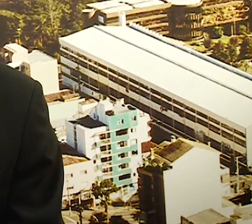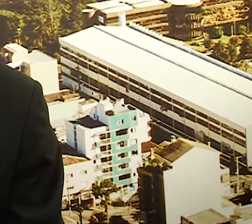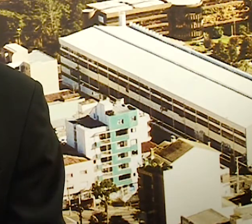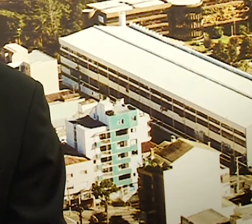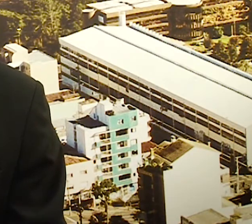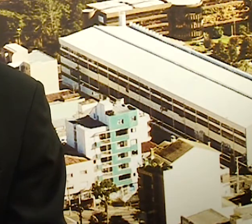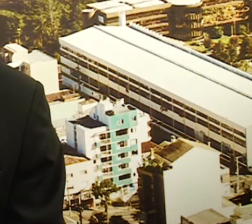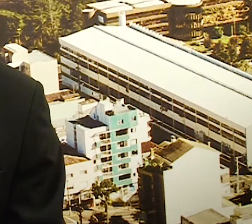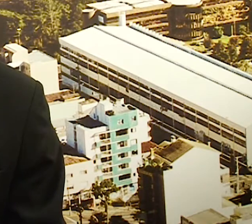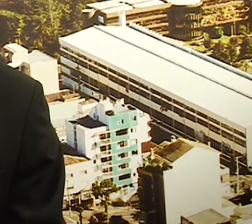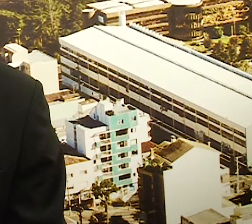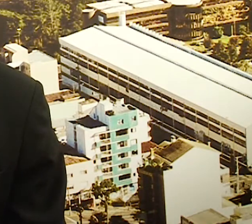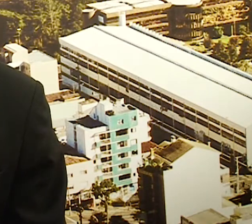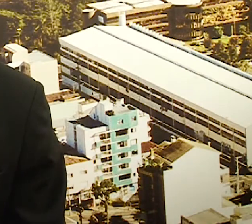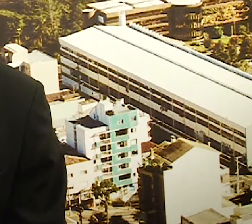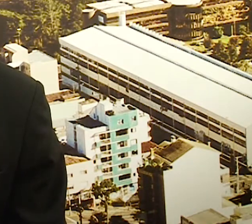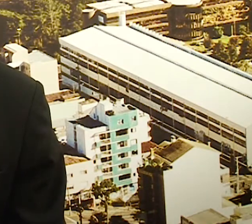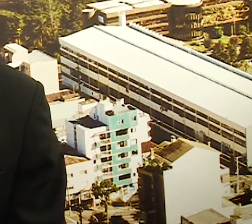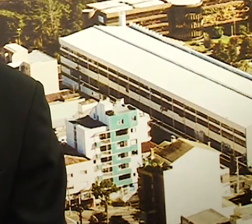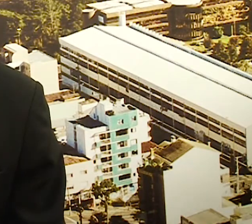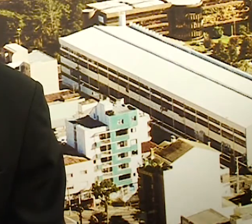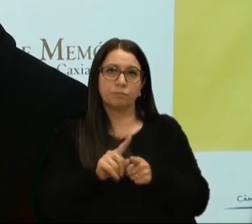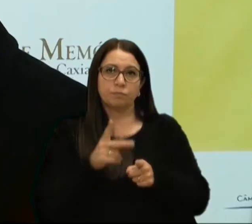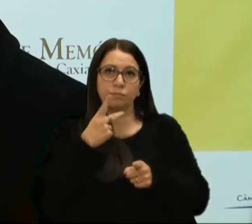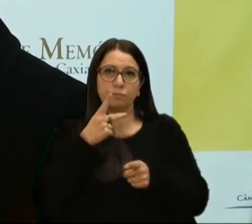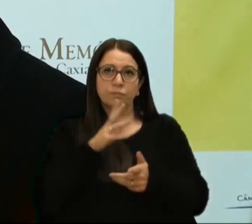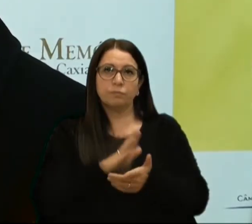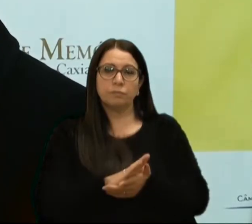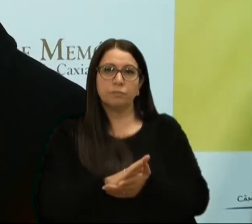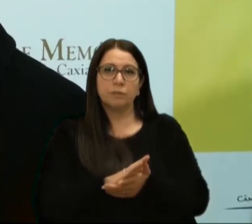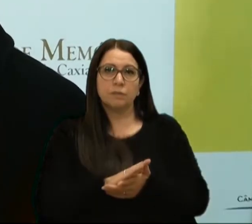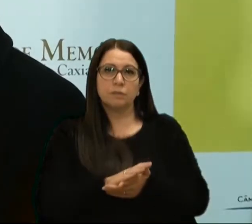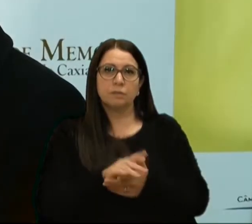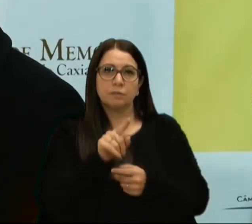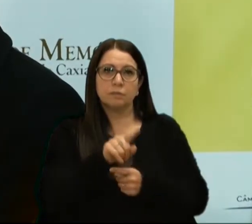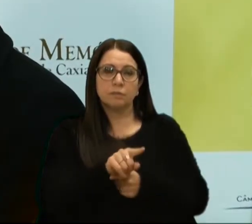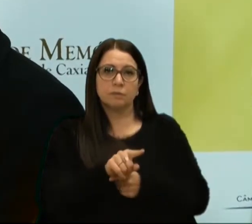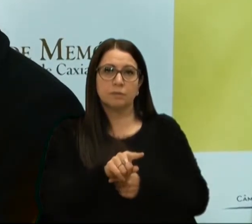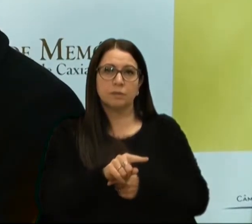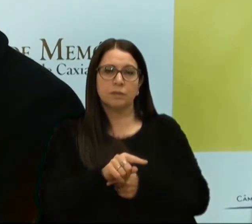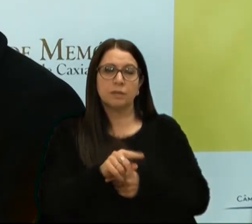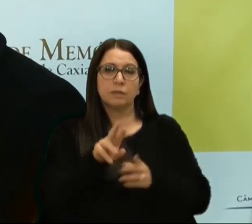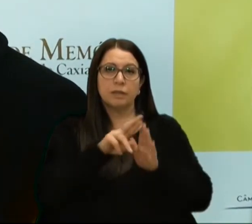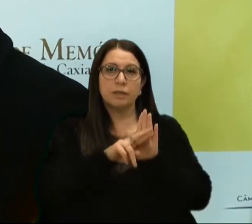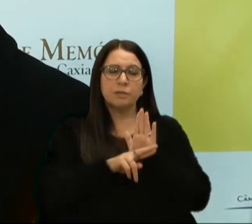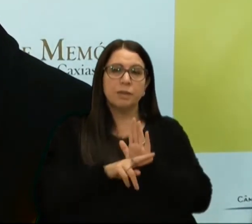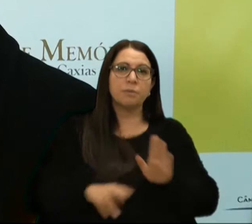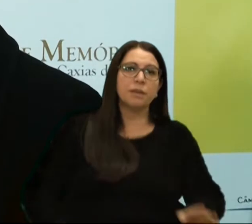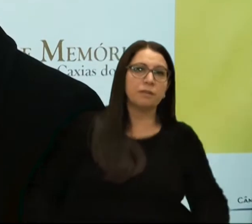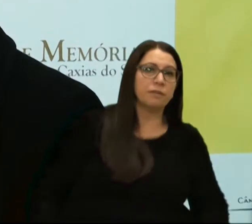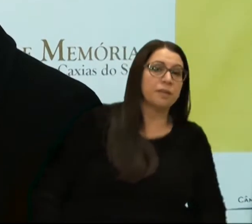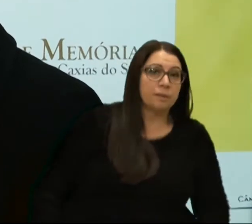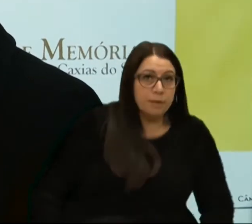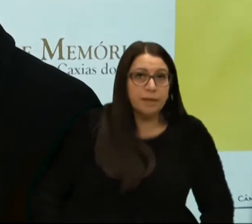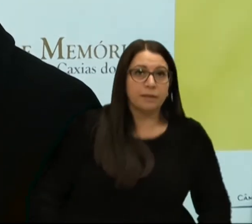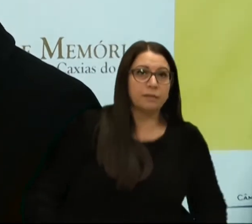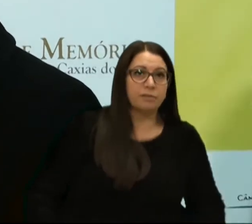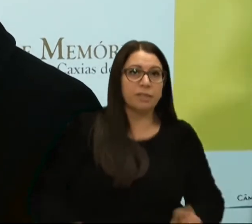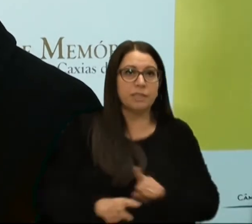garantia em políticas públicas para moradia. Independente de deslocamentos regulares e irregulares,